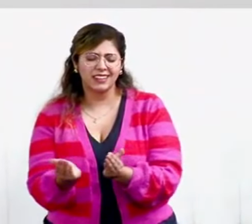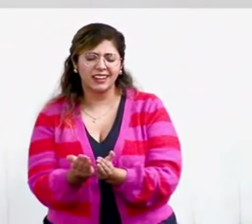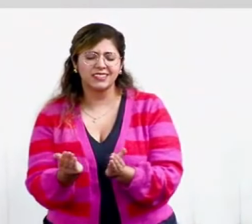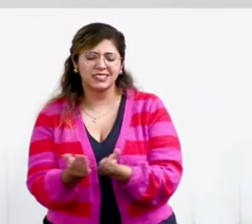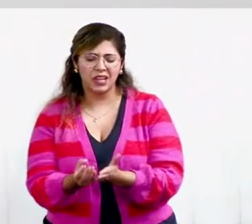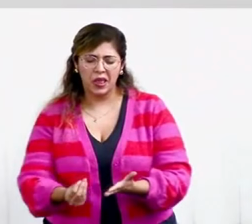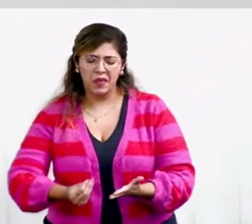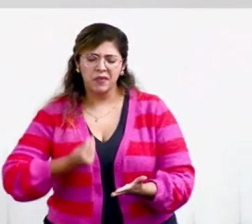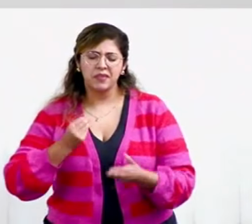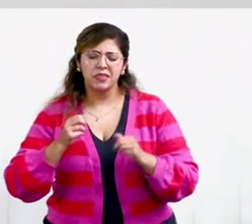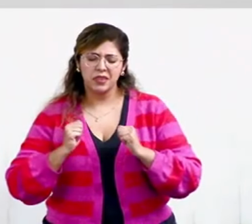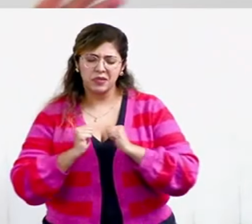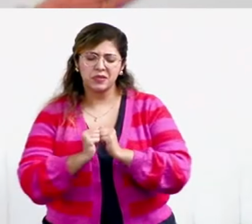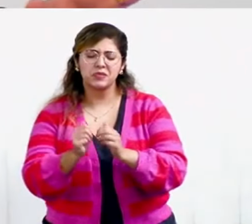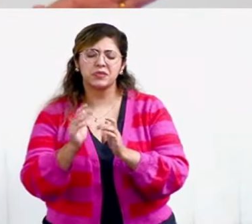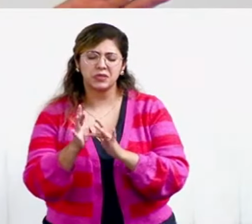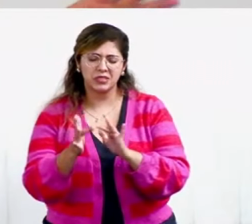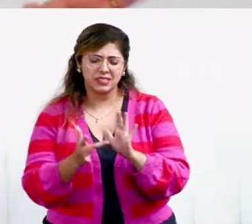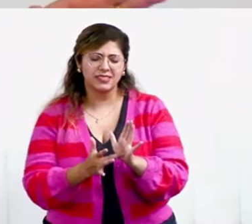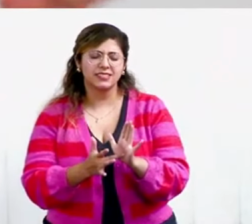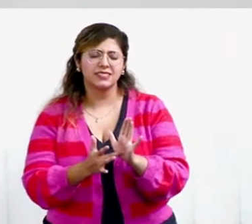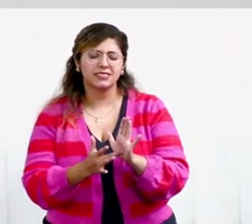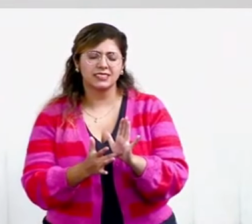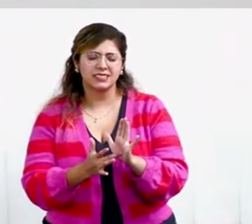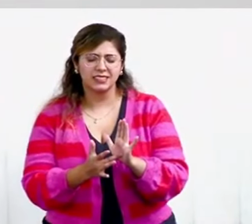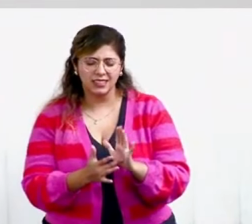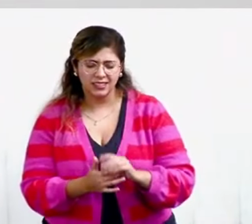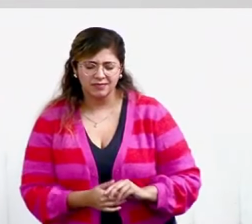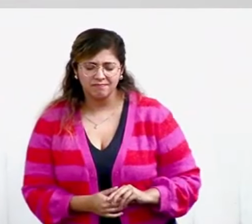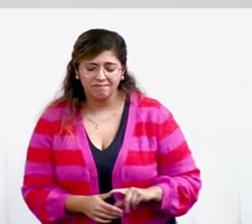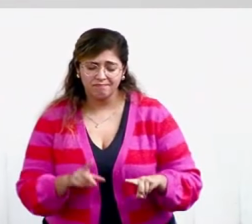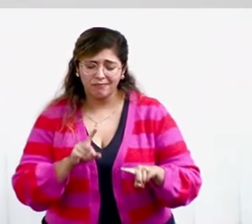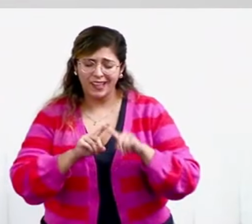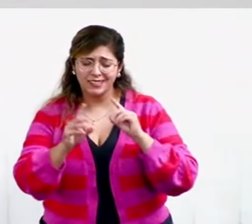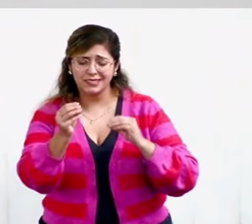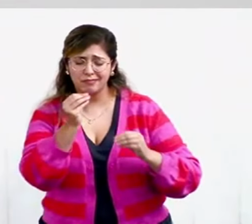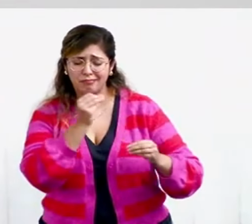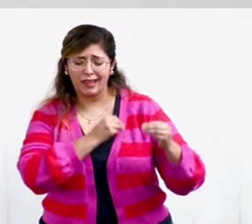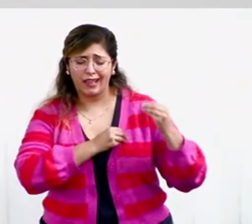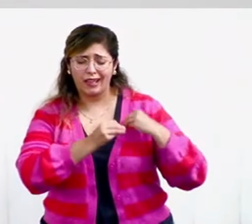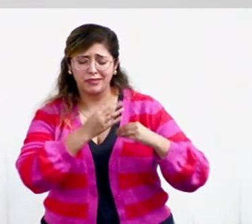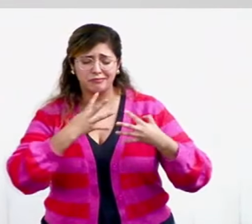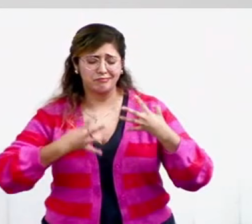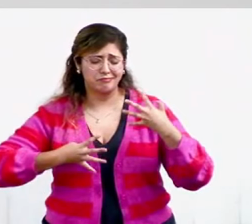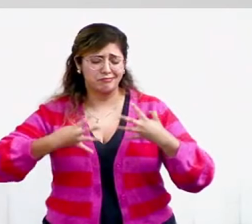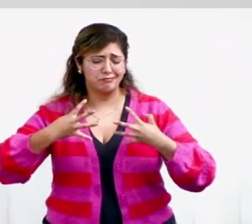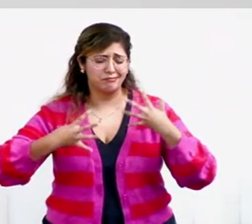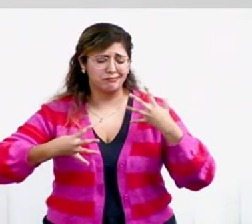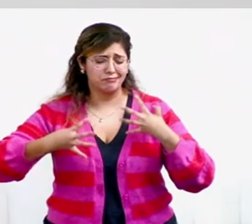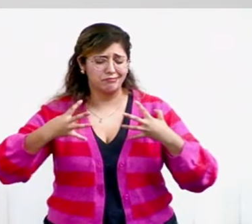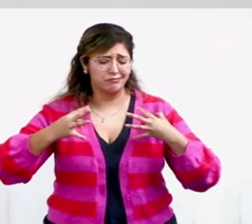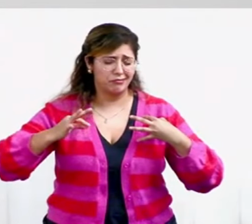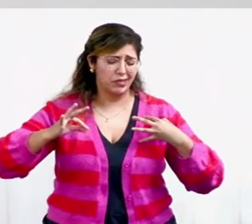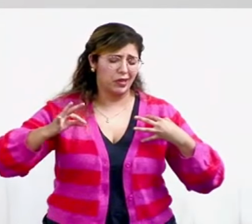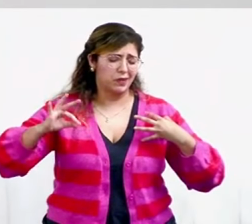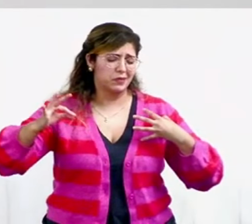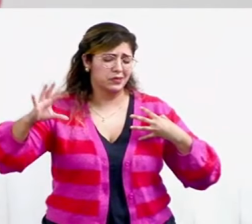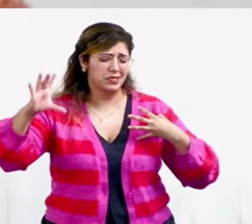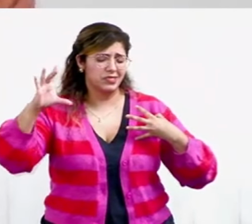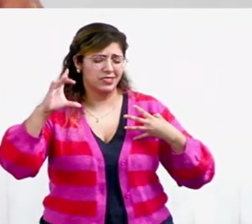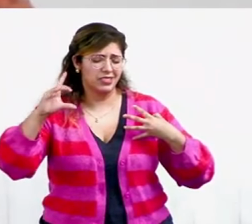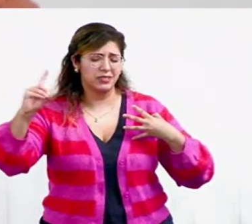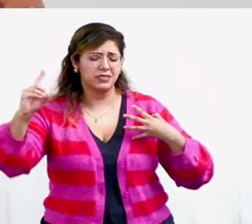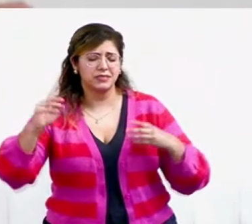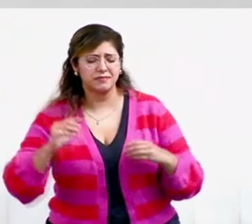nos lambuzando na lama do pecado. Muitas vezes nós queremos buscar